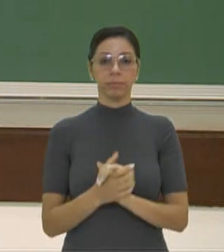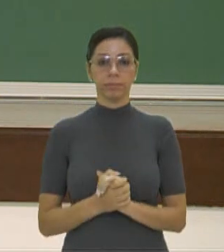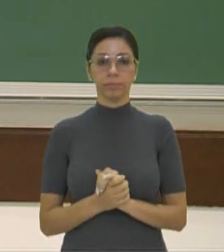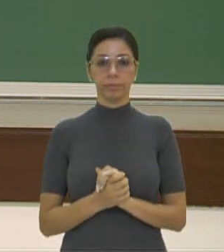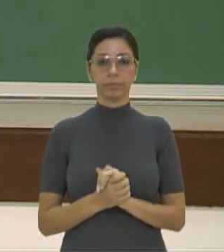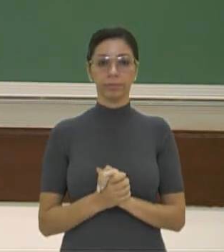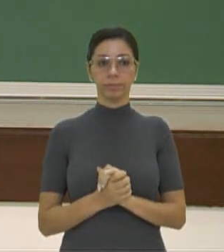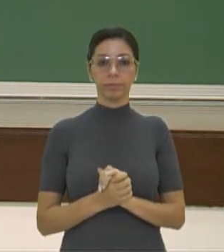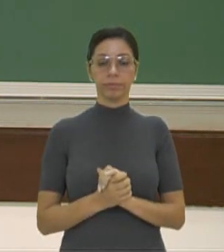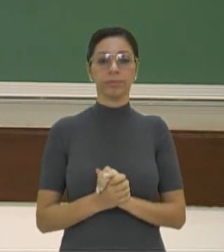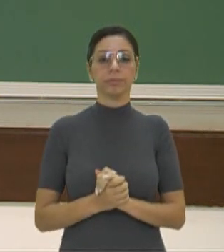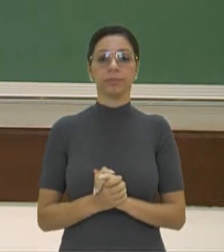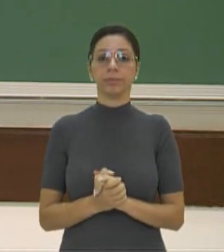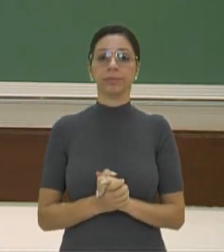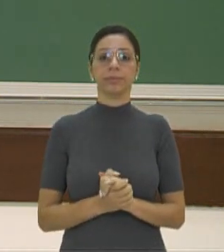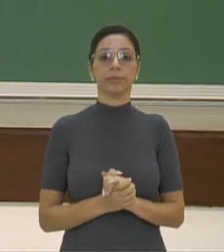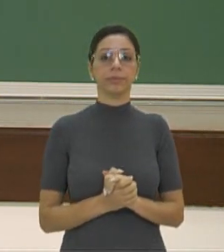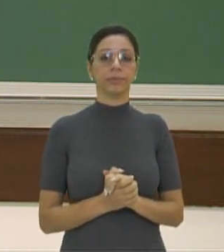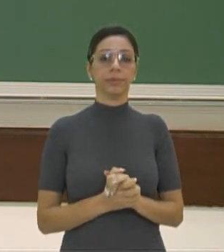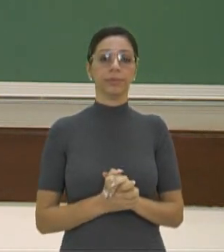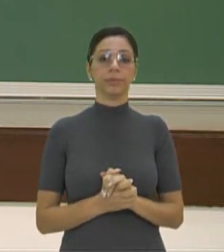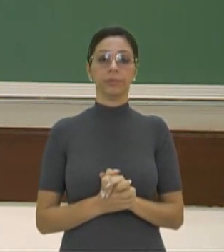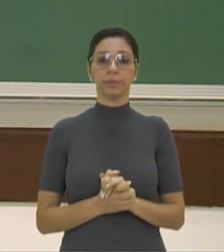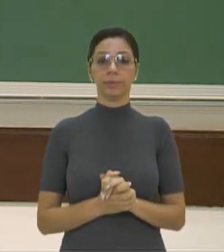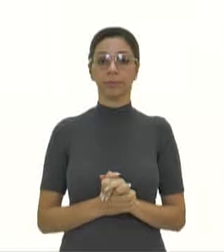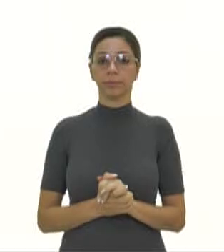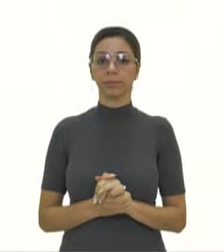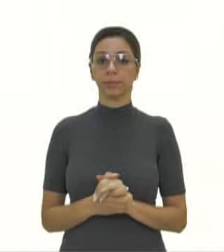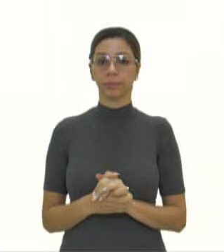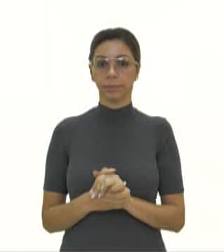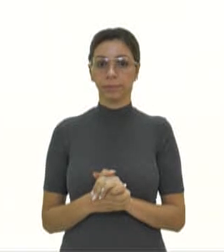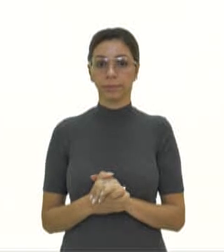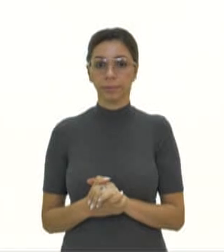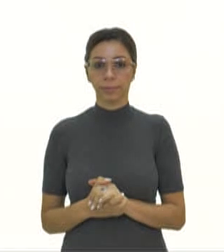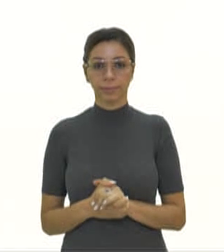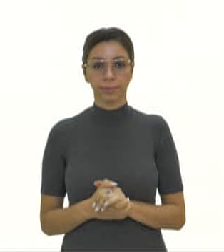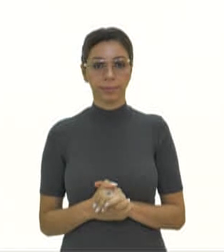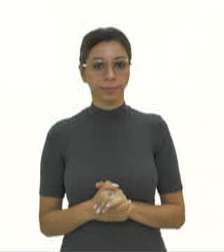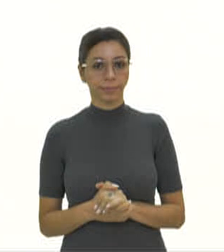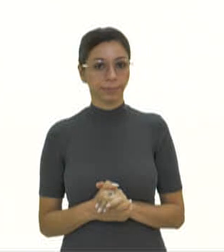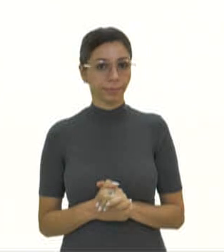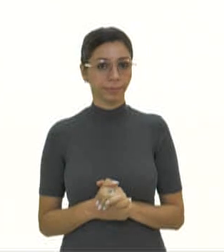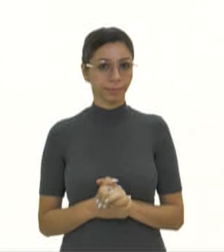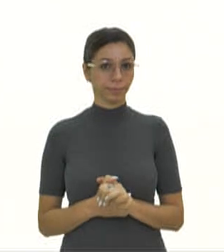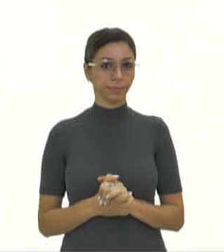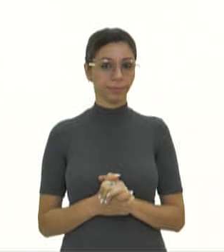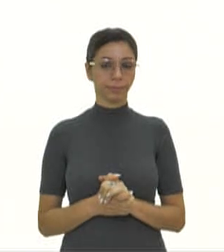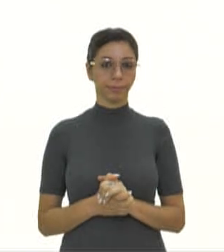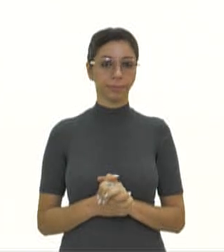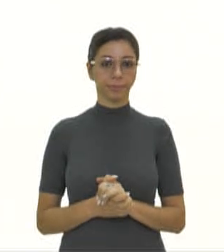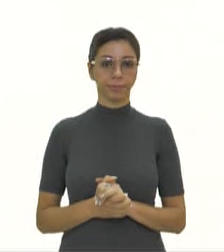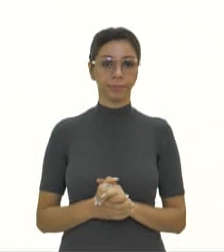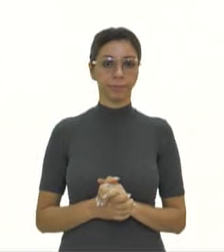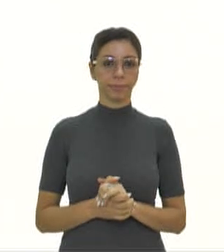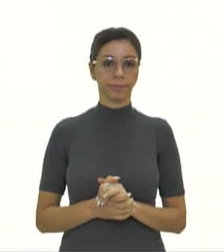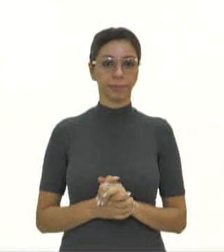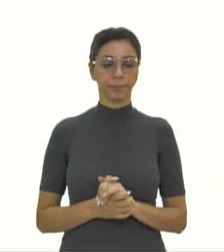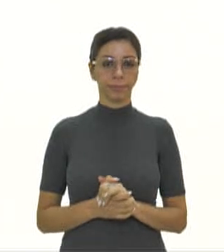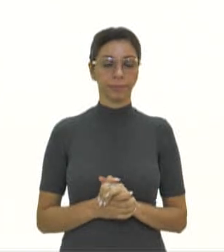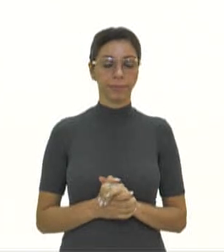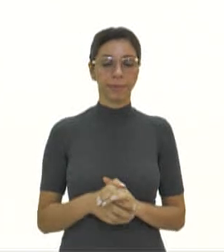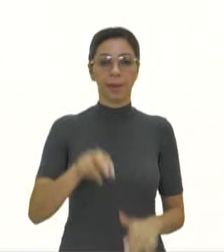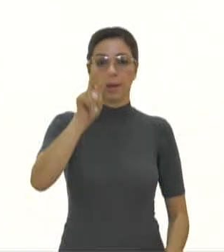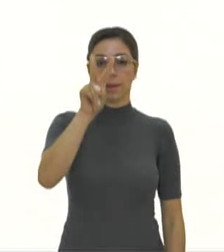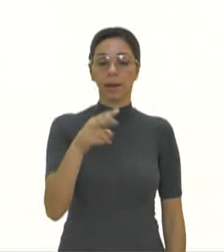The invention of mouth. While a still teenage student, William Henry Perkin